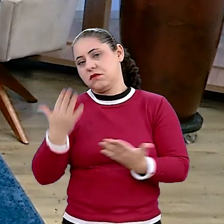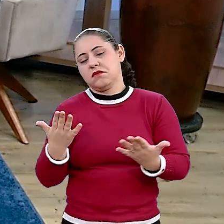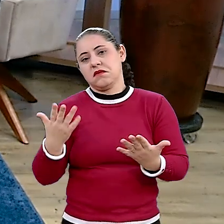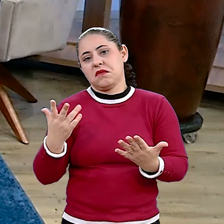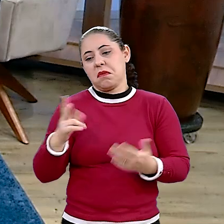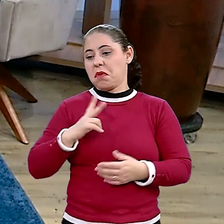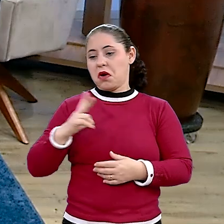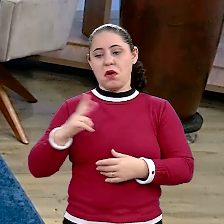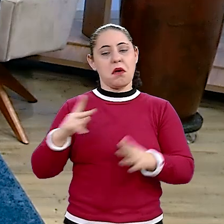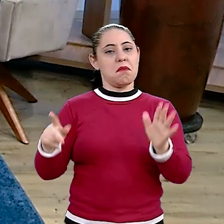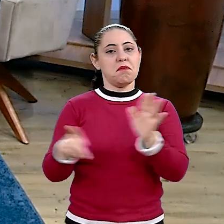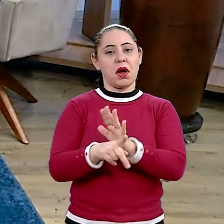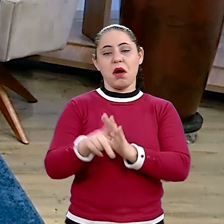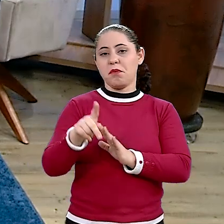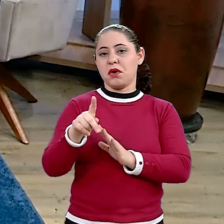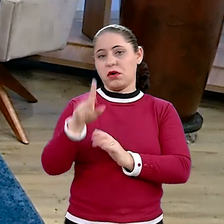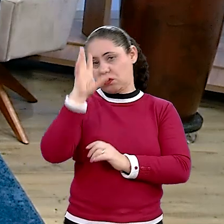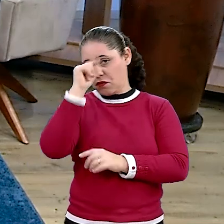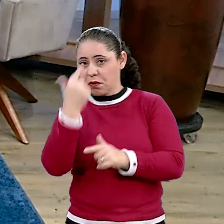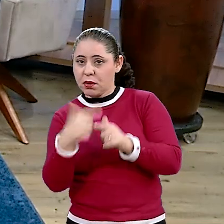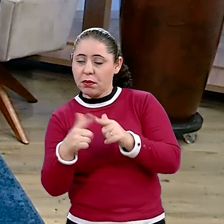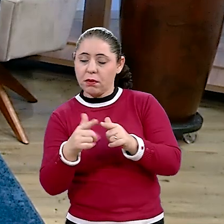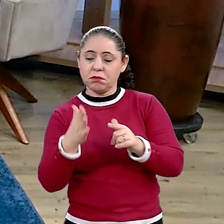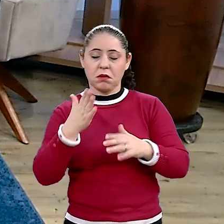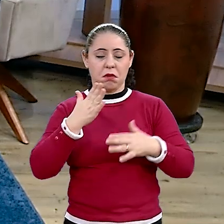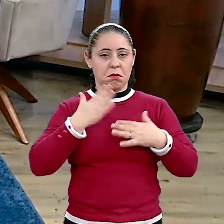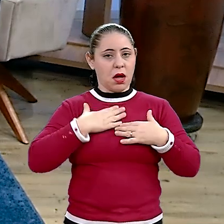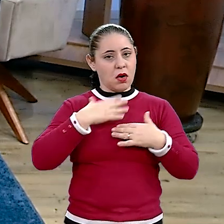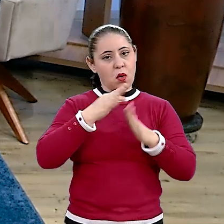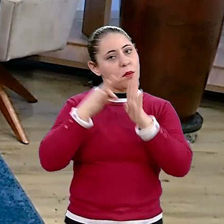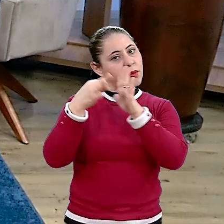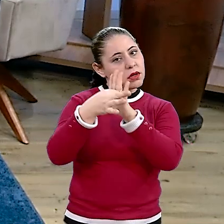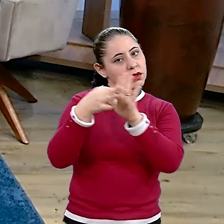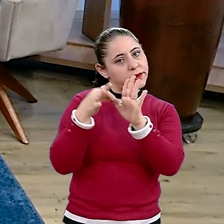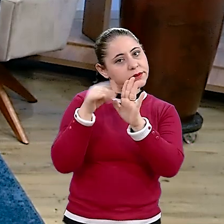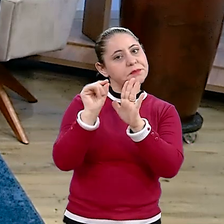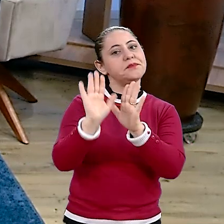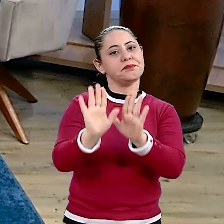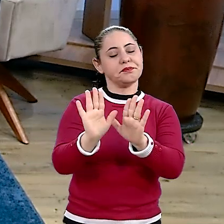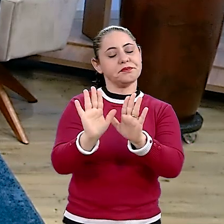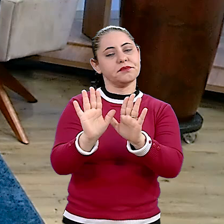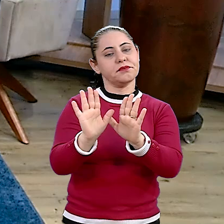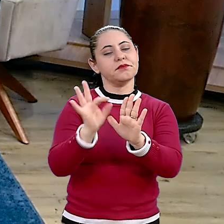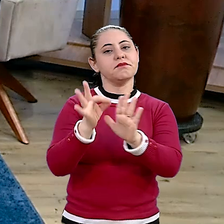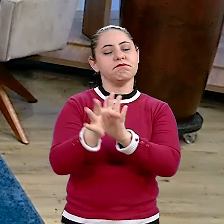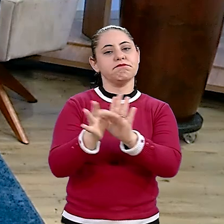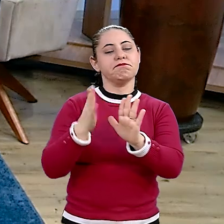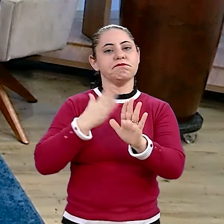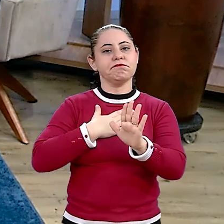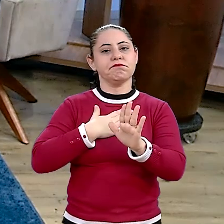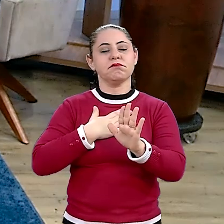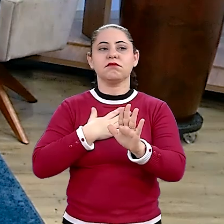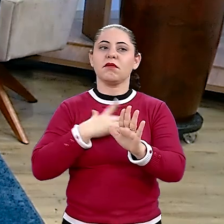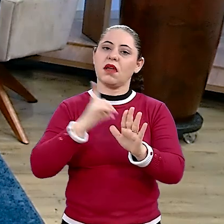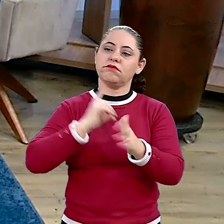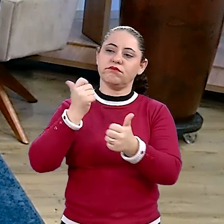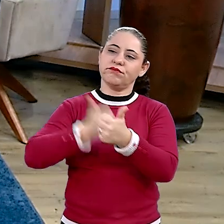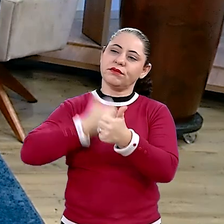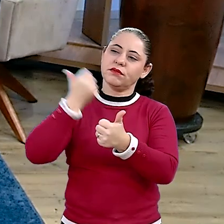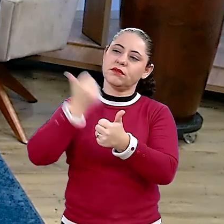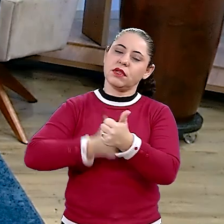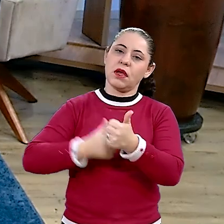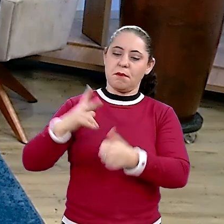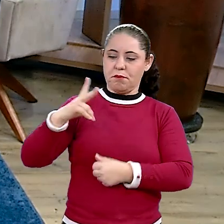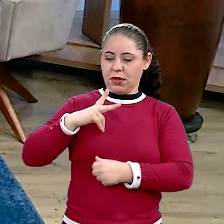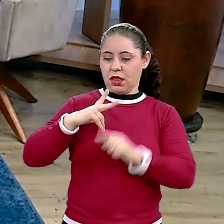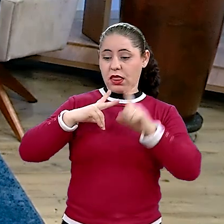solução privada para essas soluções. A meu ver, eu acho que é exigir demais